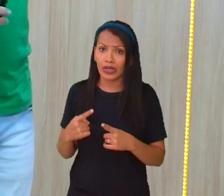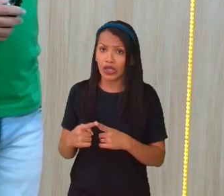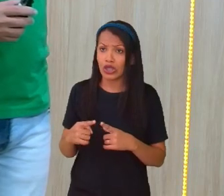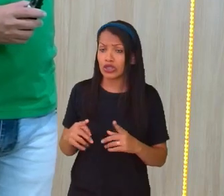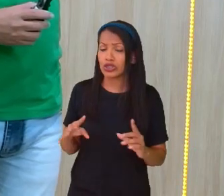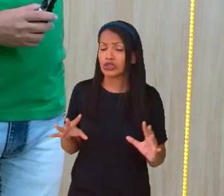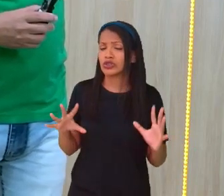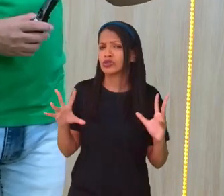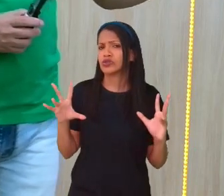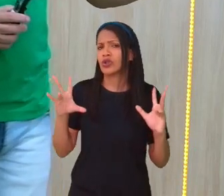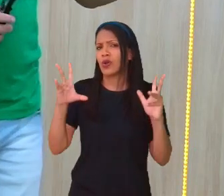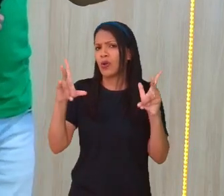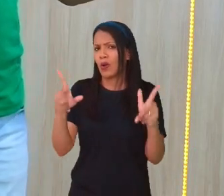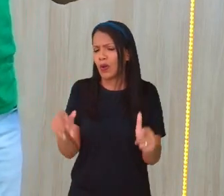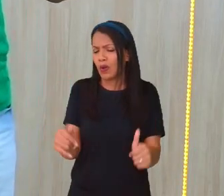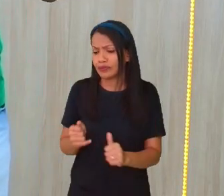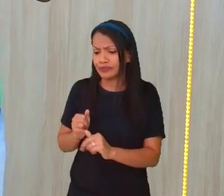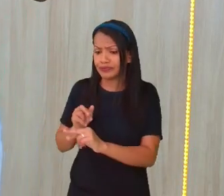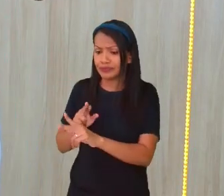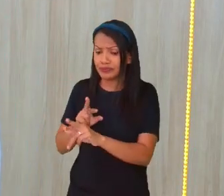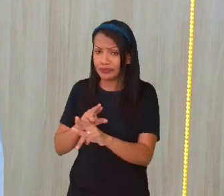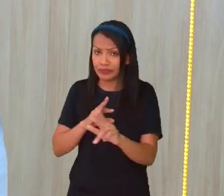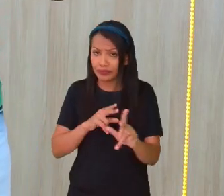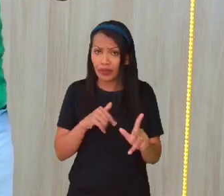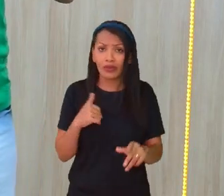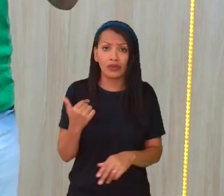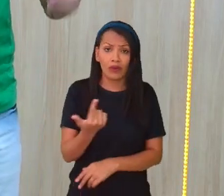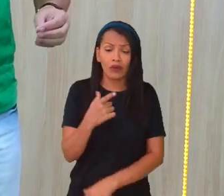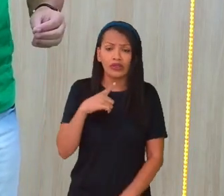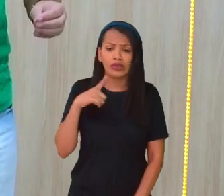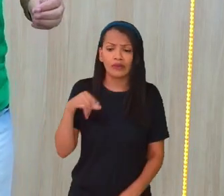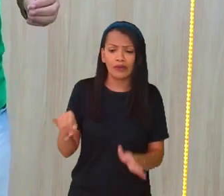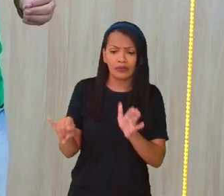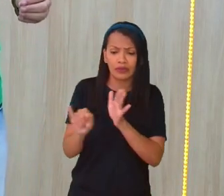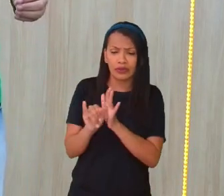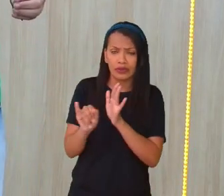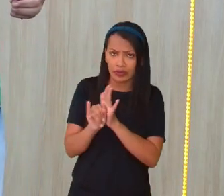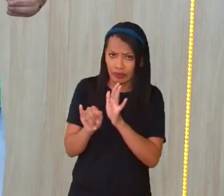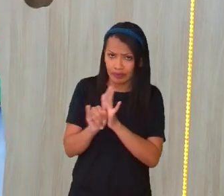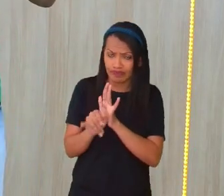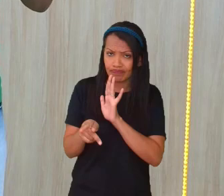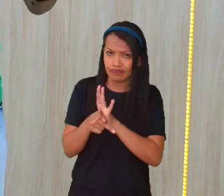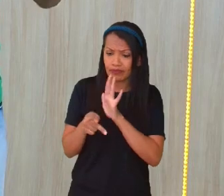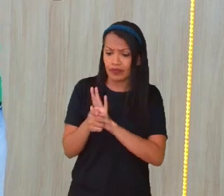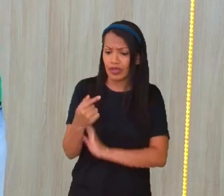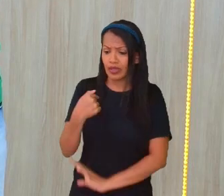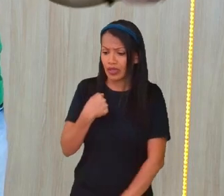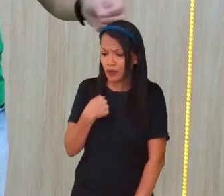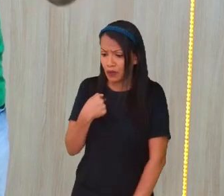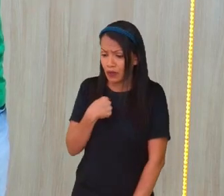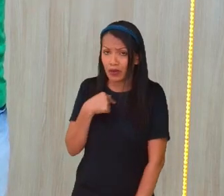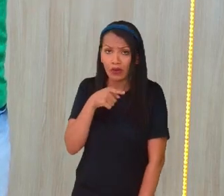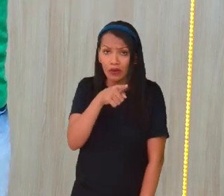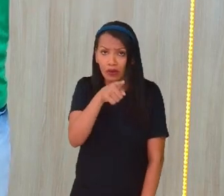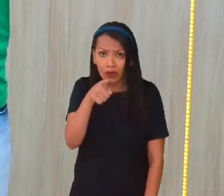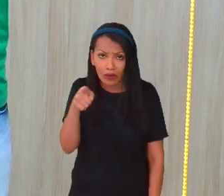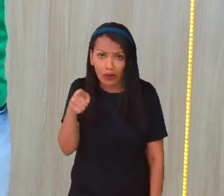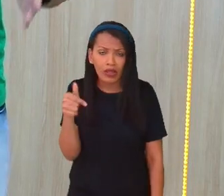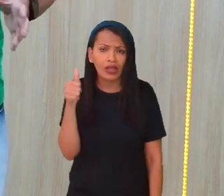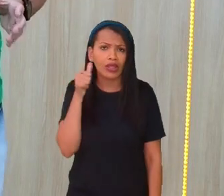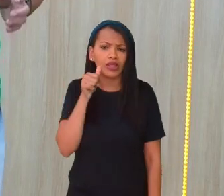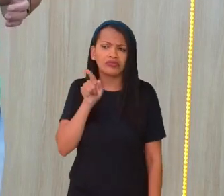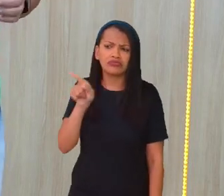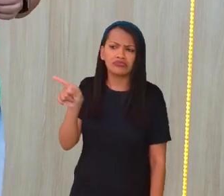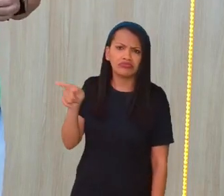não somos diferentes um do outro. Nós temos a nossa identidade. Né? Eu sou eu, você é você, ele é ele, ela é